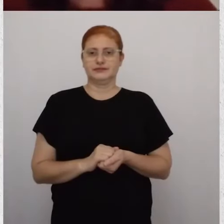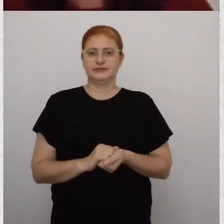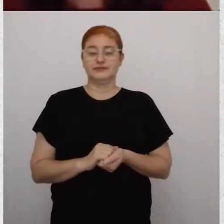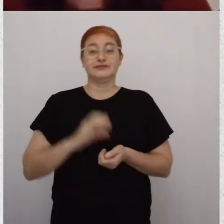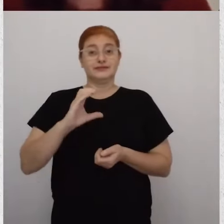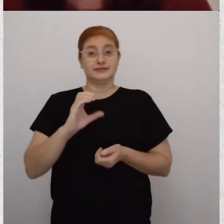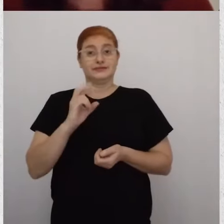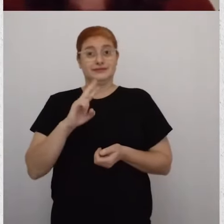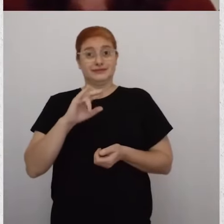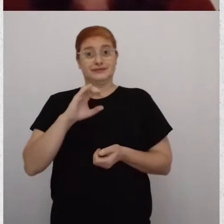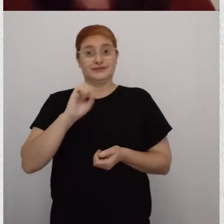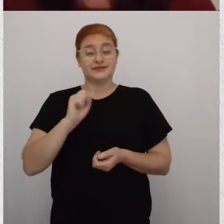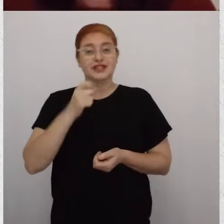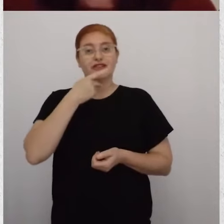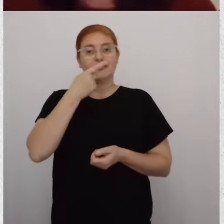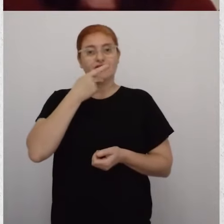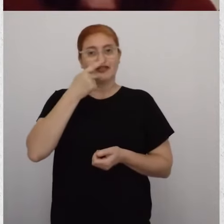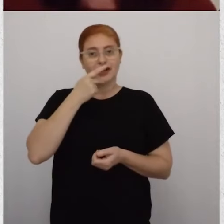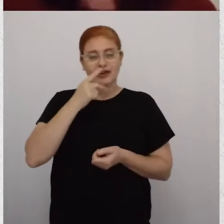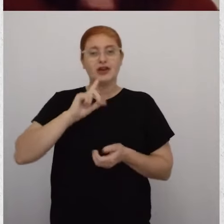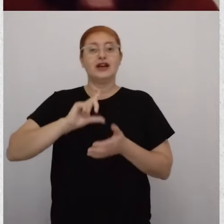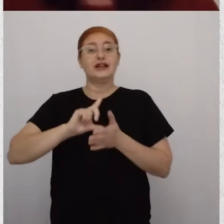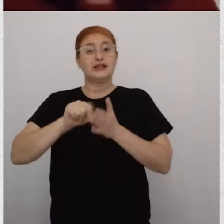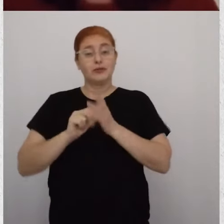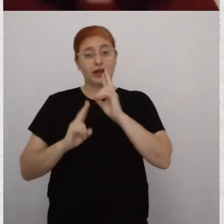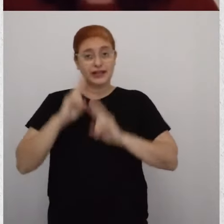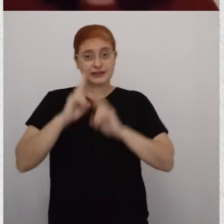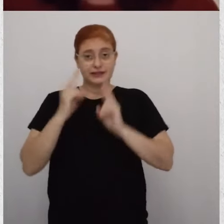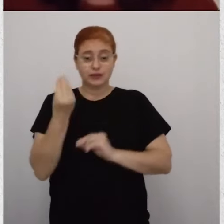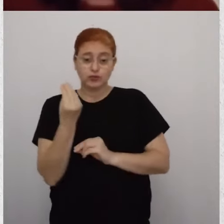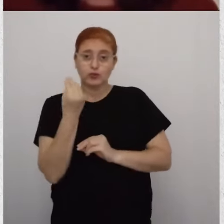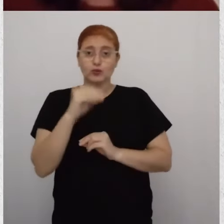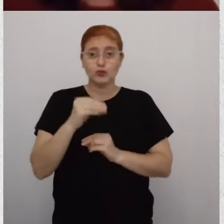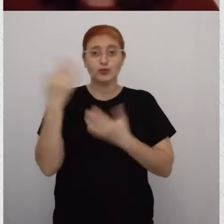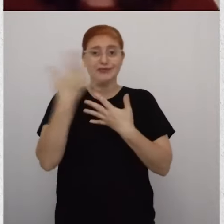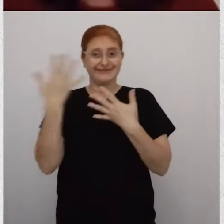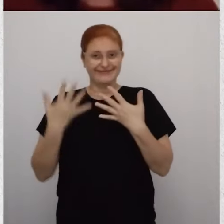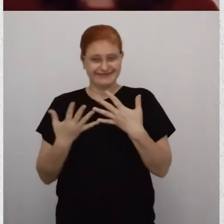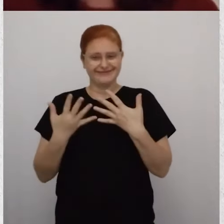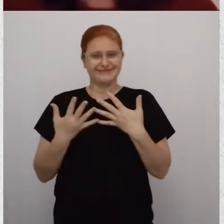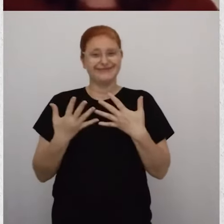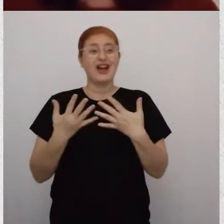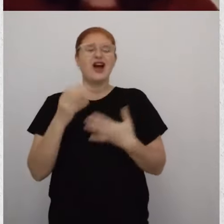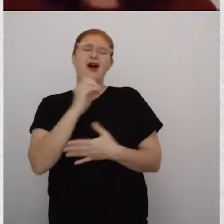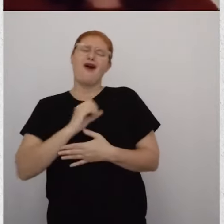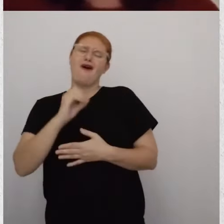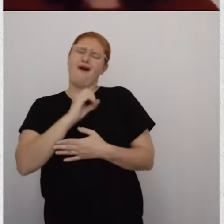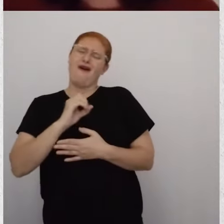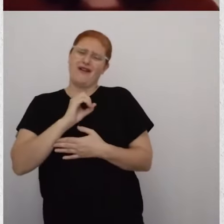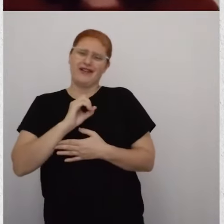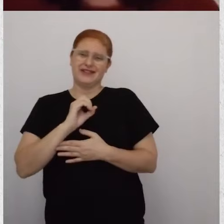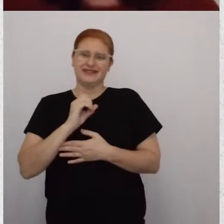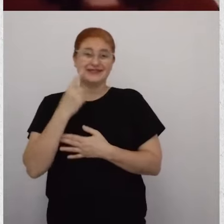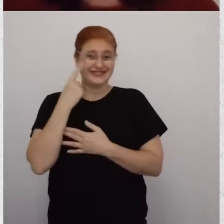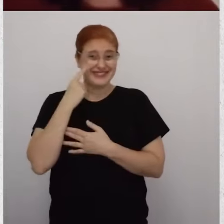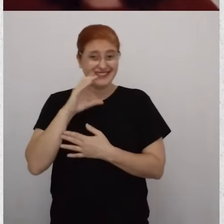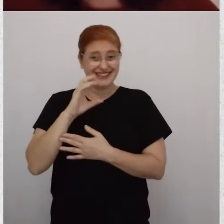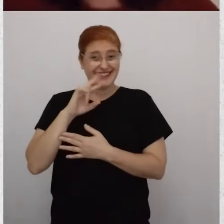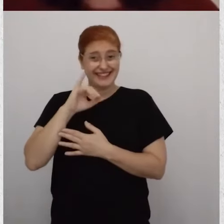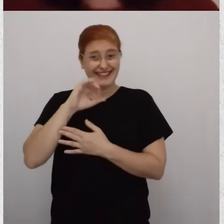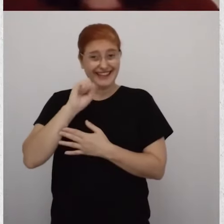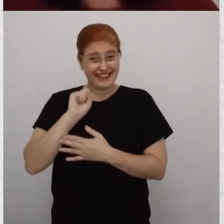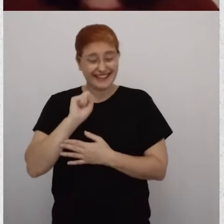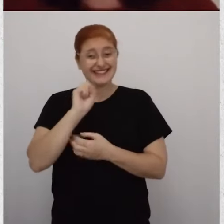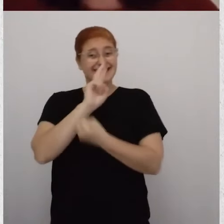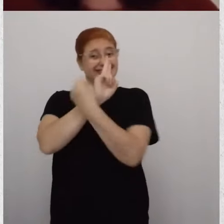Pronto, Cris está dizendo que a gente pode inserir as libras na edição. Ah, ótimo. Tá vendo? Cris é da Universidade